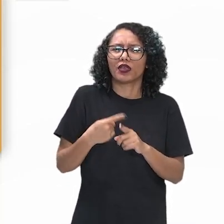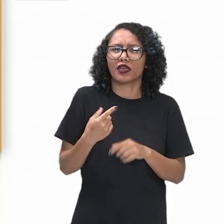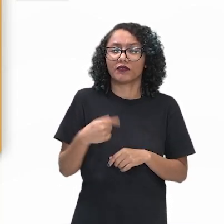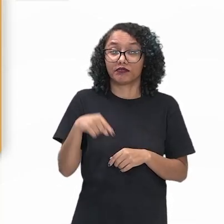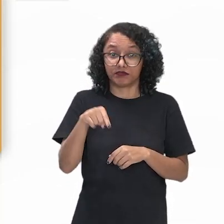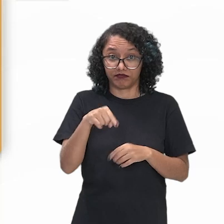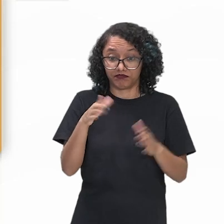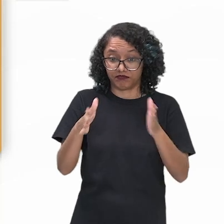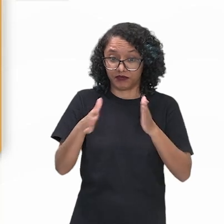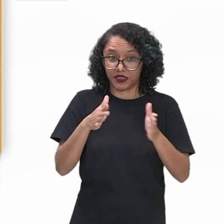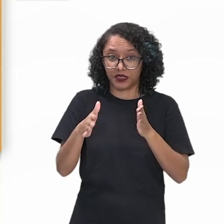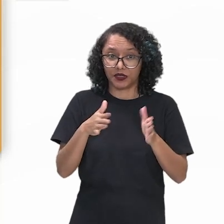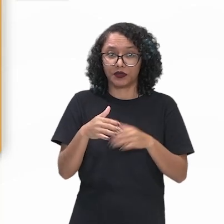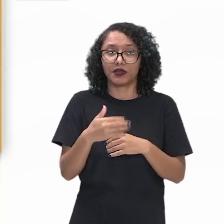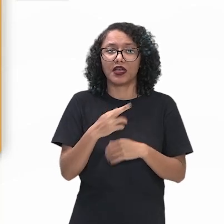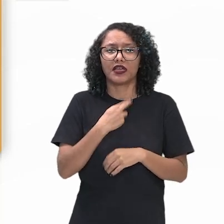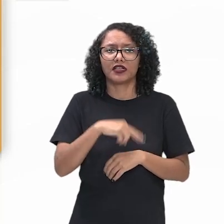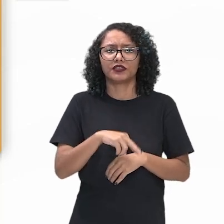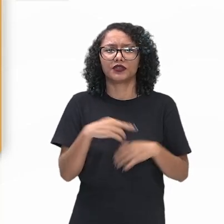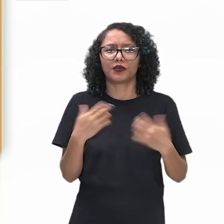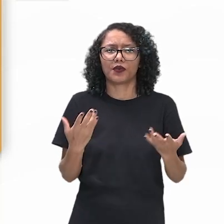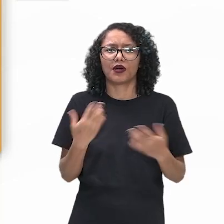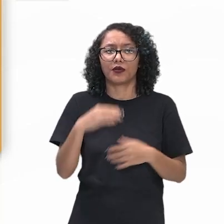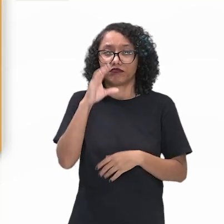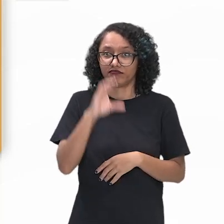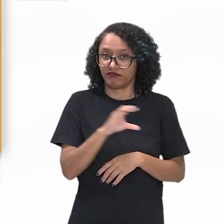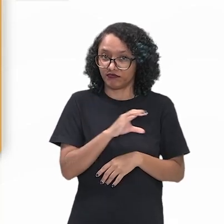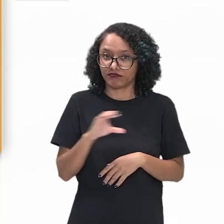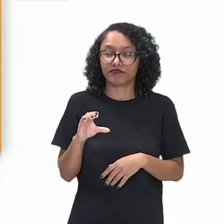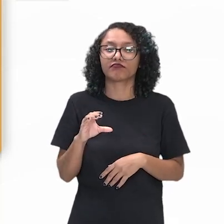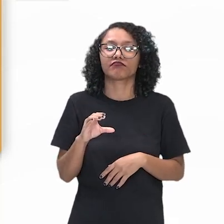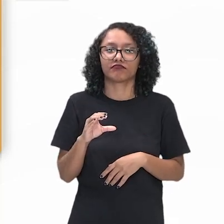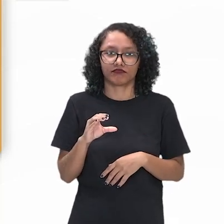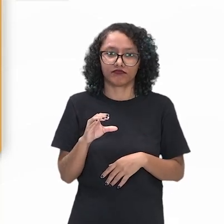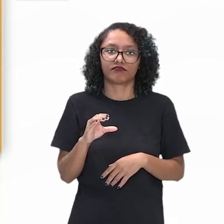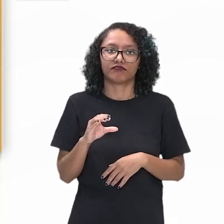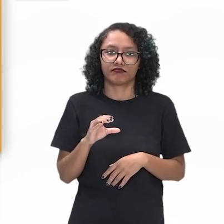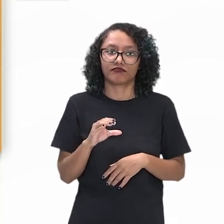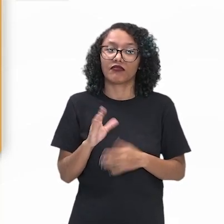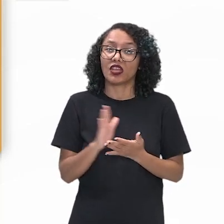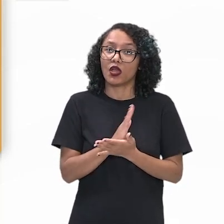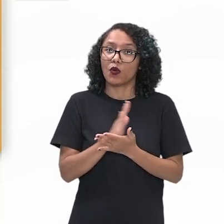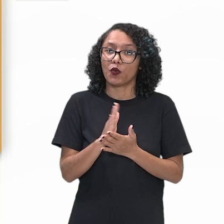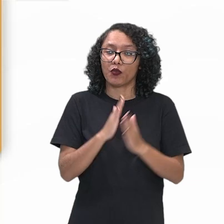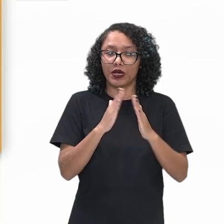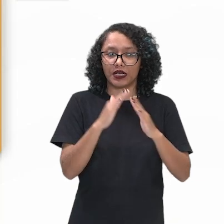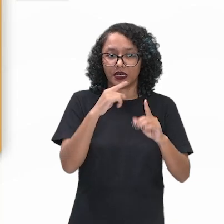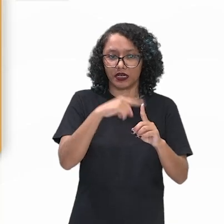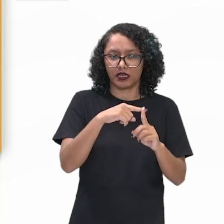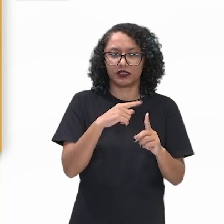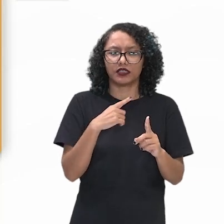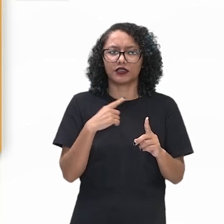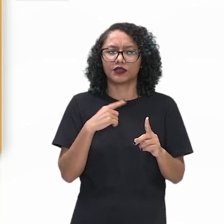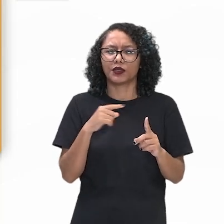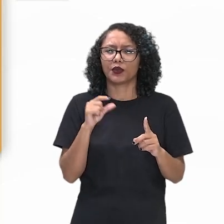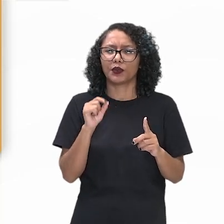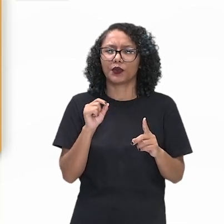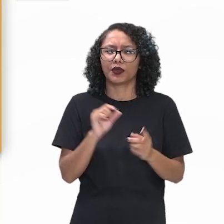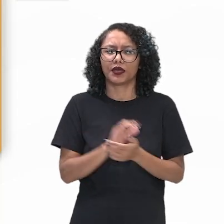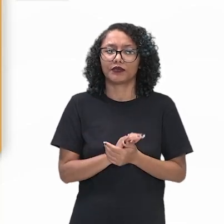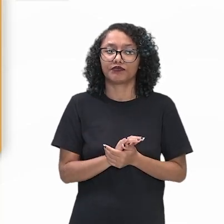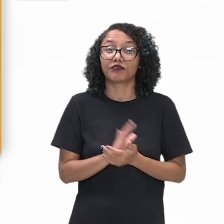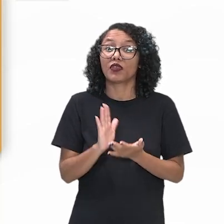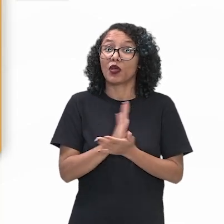a religião adotada era justamente a religião católica. Então, algumas capelas possuíam ali,